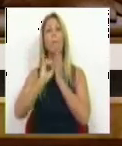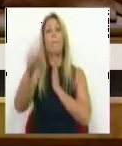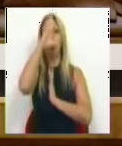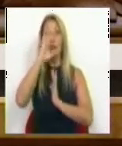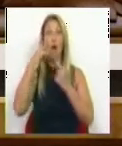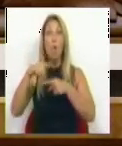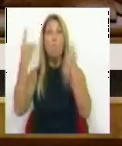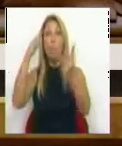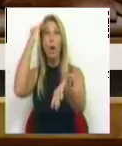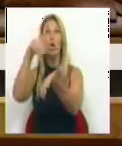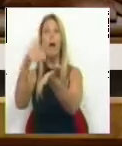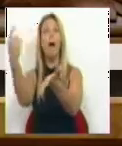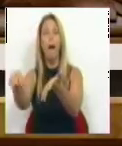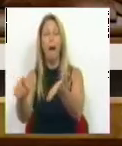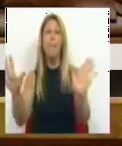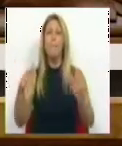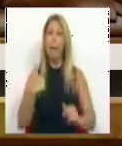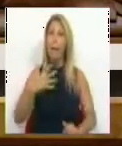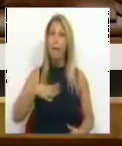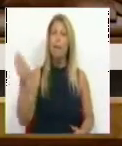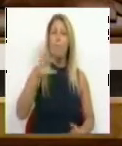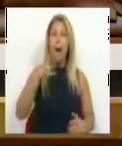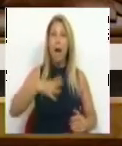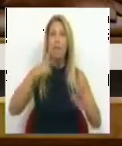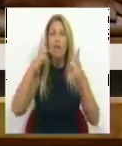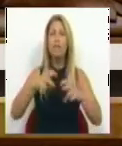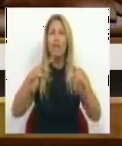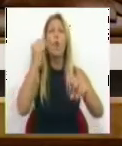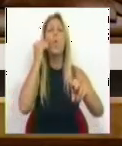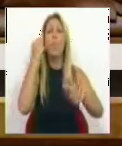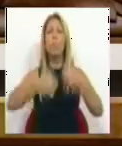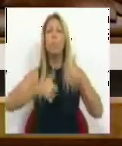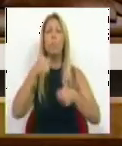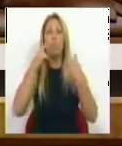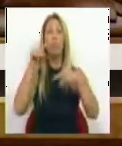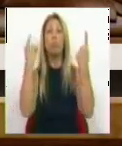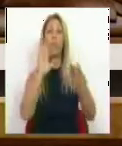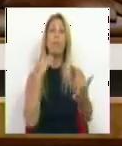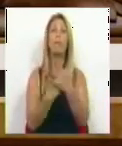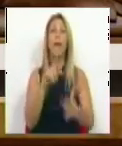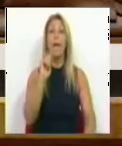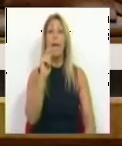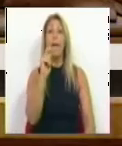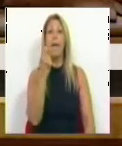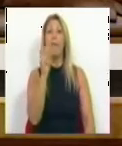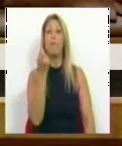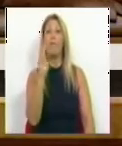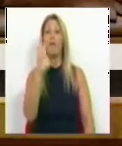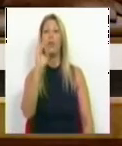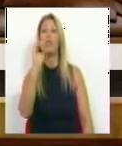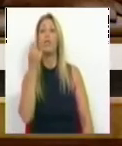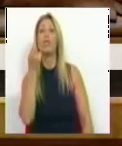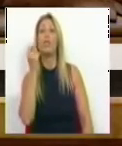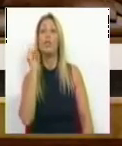consequências. Mas queremos mais. Queremos a investigação do concurso público que deu à Everjets, depois comprado por Domingos